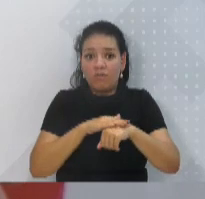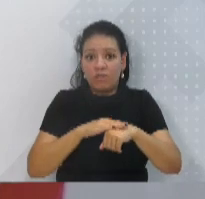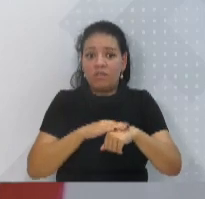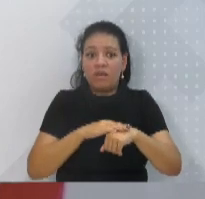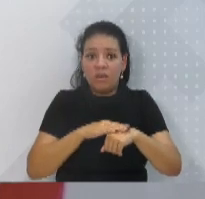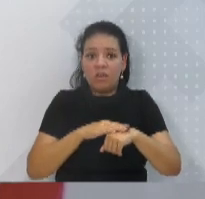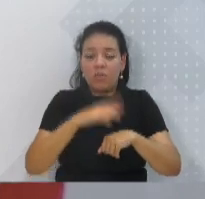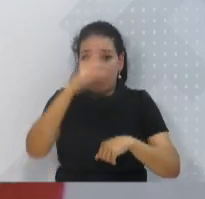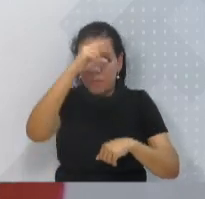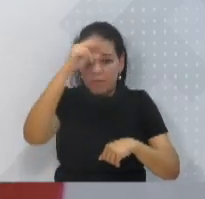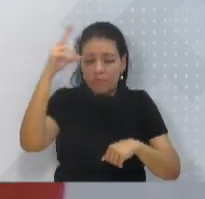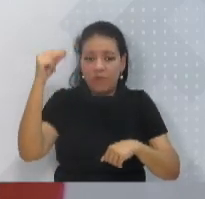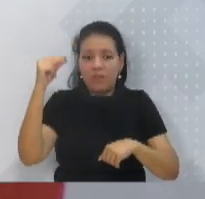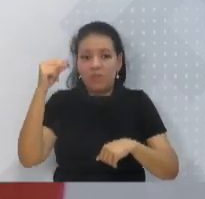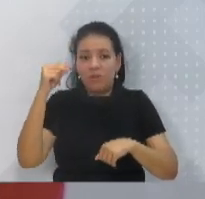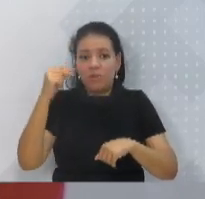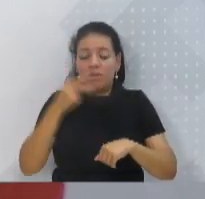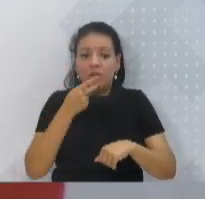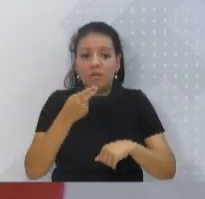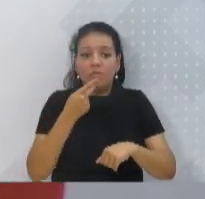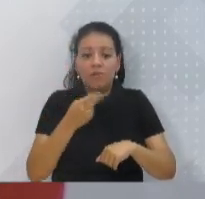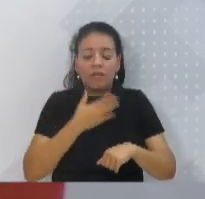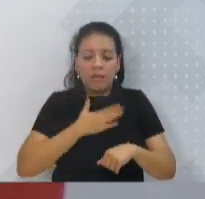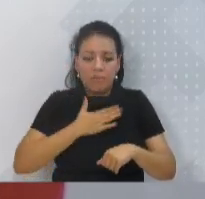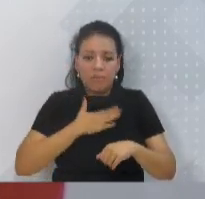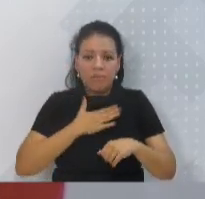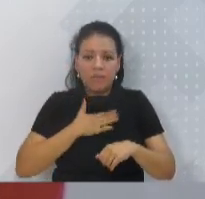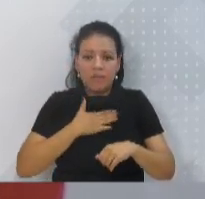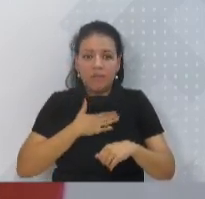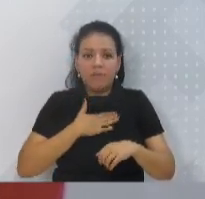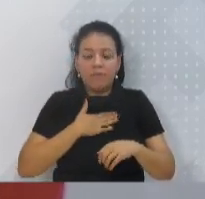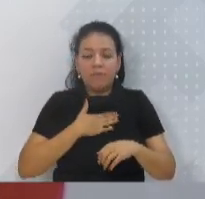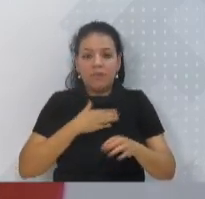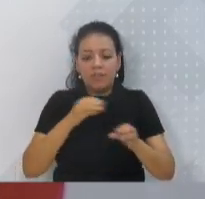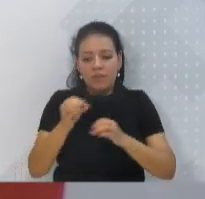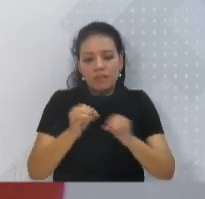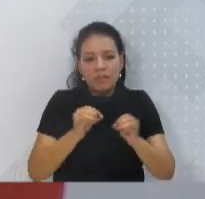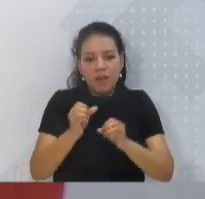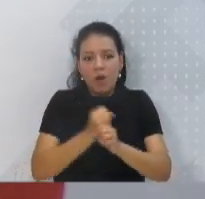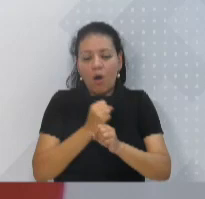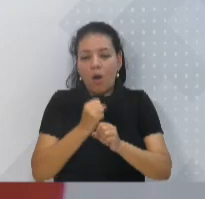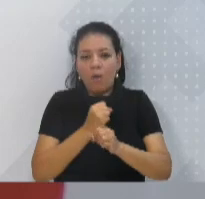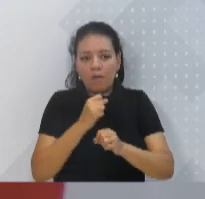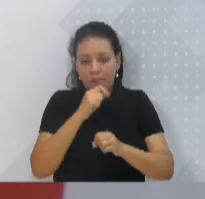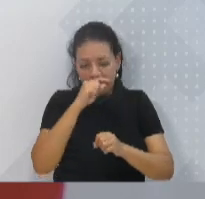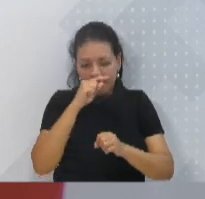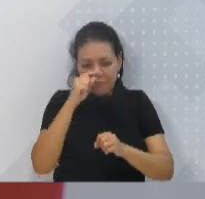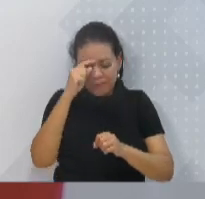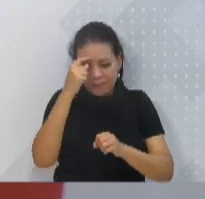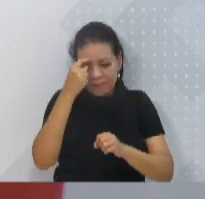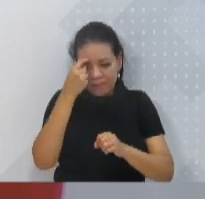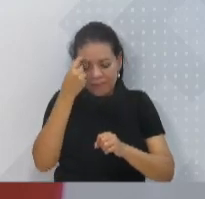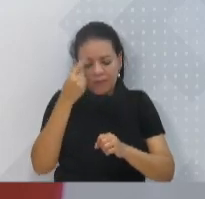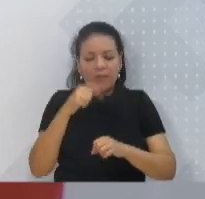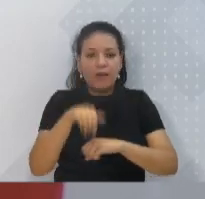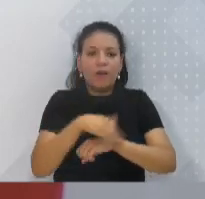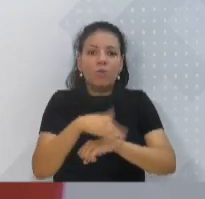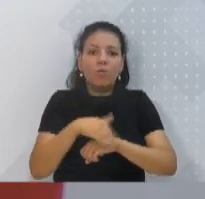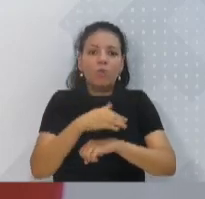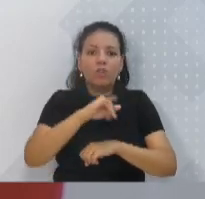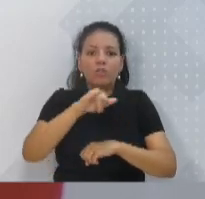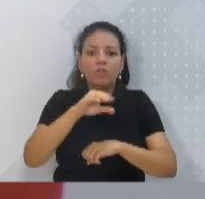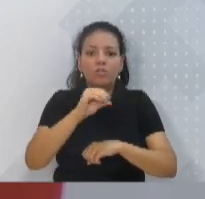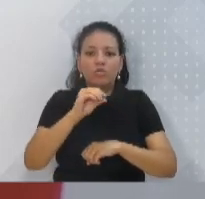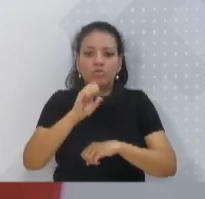estou mencionando aqui uma dessas, das minhas falas, uma dessas obras, e não diferente, a Rua José Deeke,